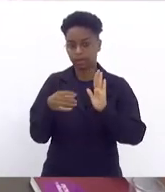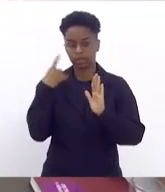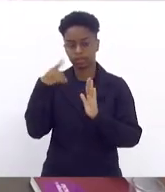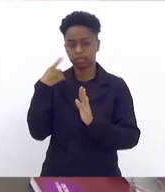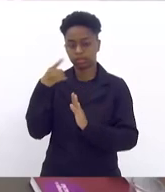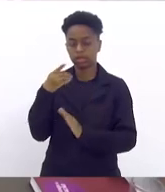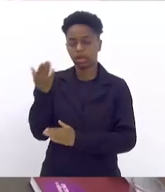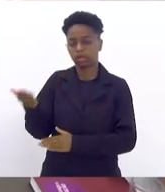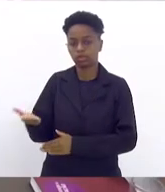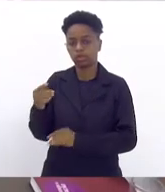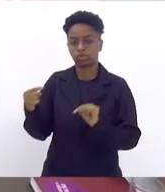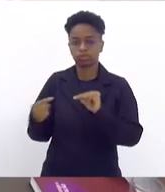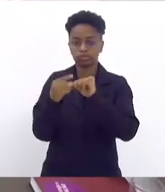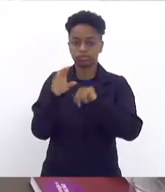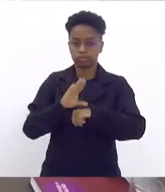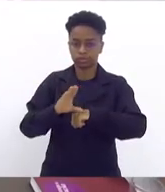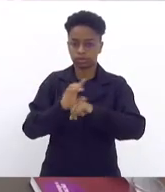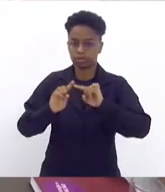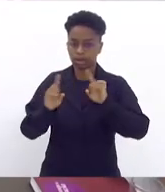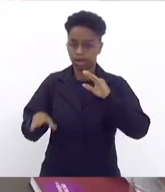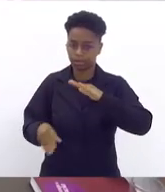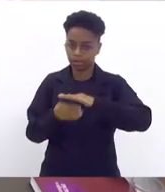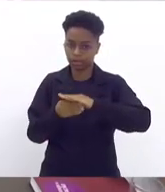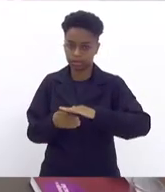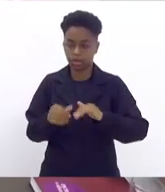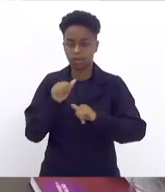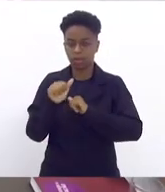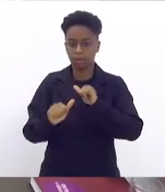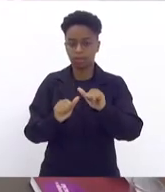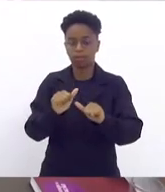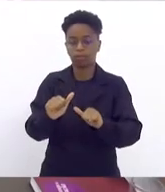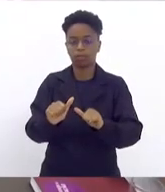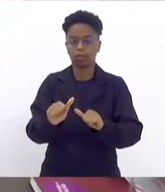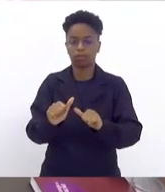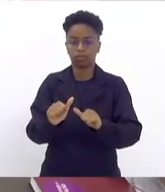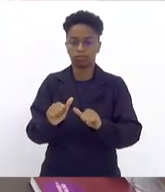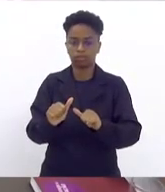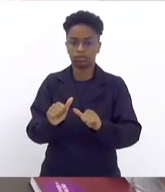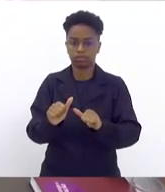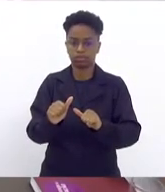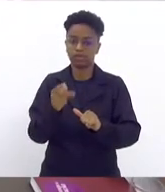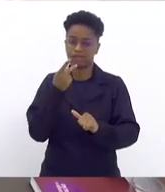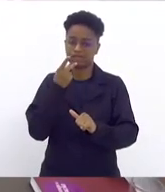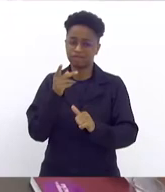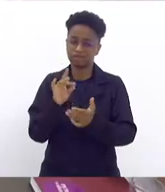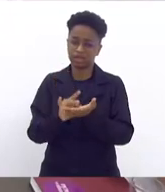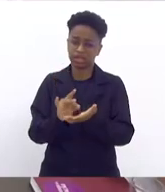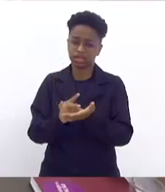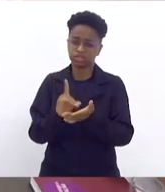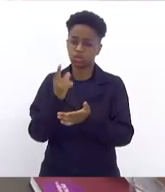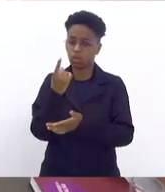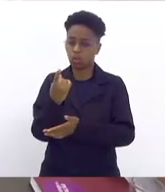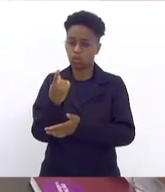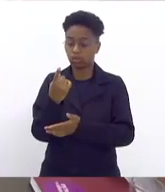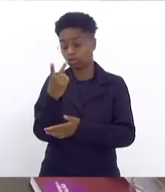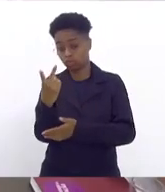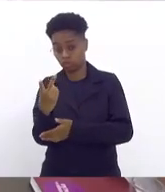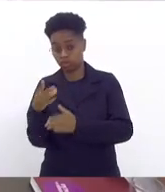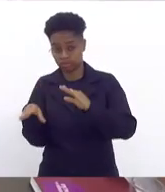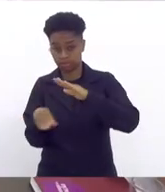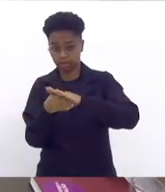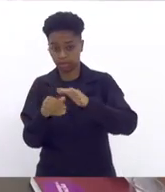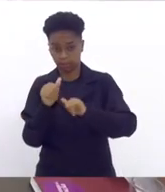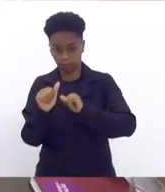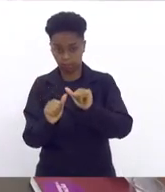Vinícius Cozolino é pela constitucionalidade com emendas, alterando, na verdade é uma emenda, duas emendas